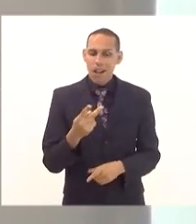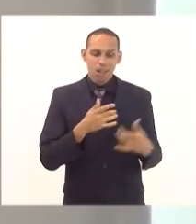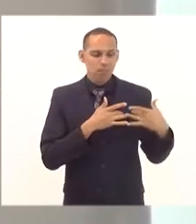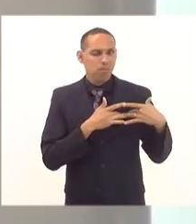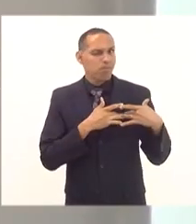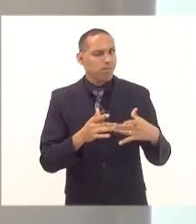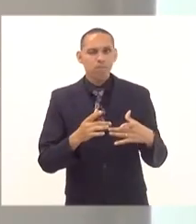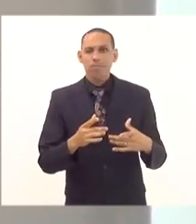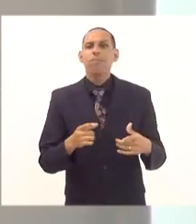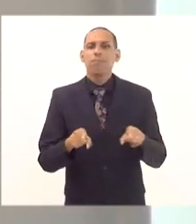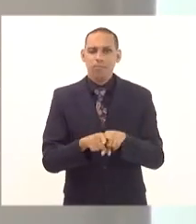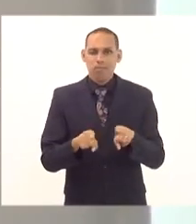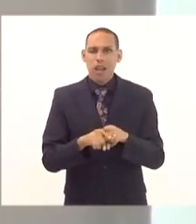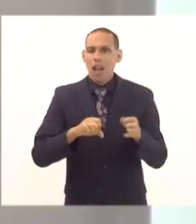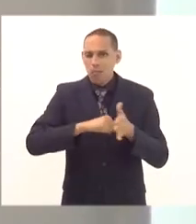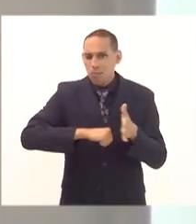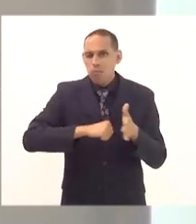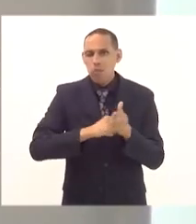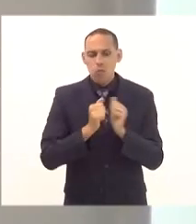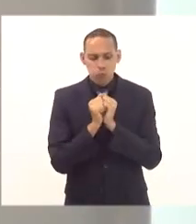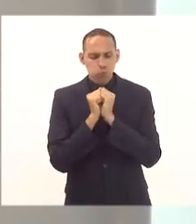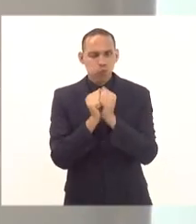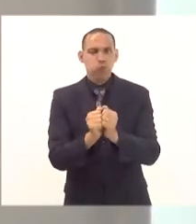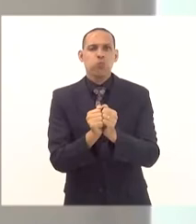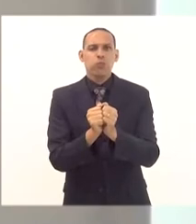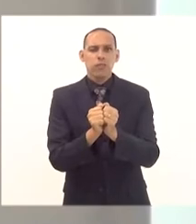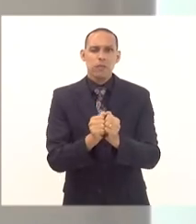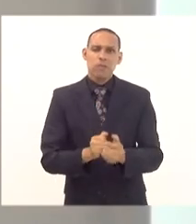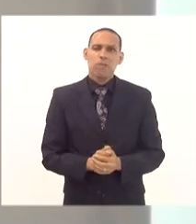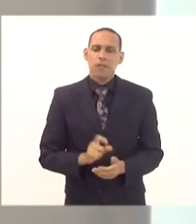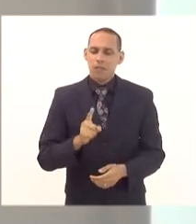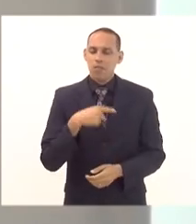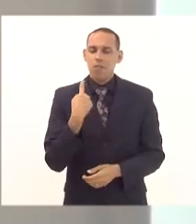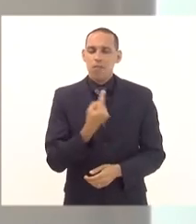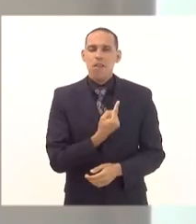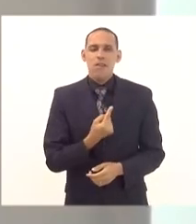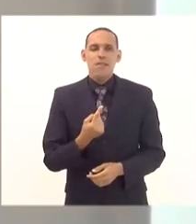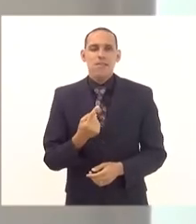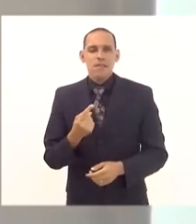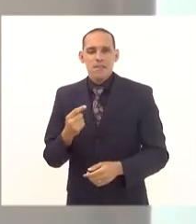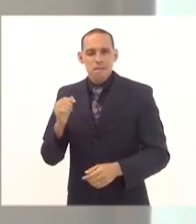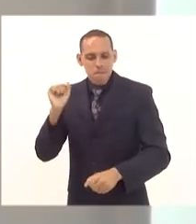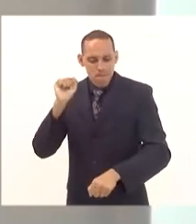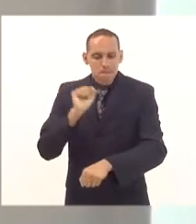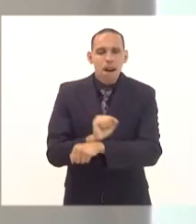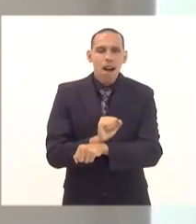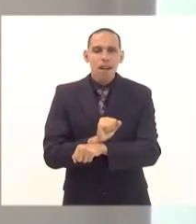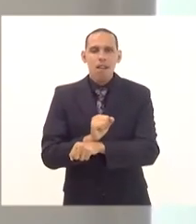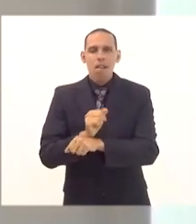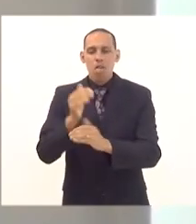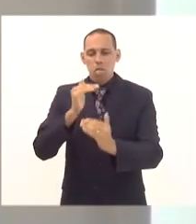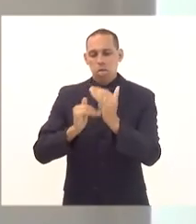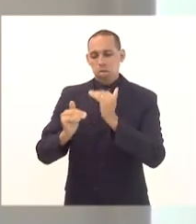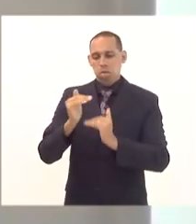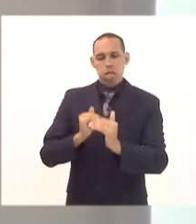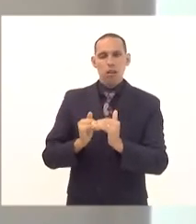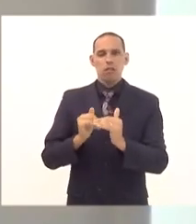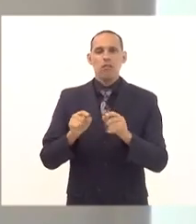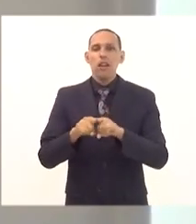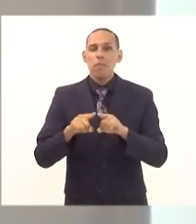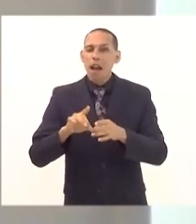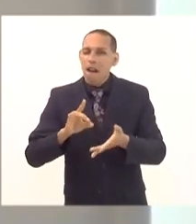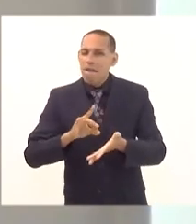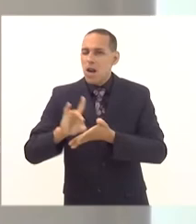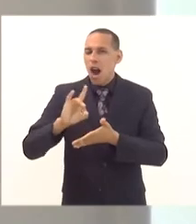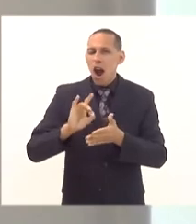disposição para lutar juntos né e impedir todo esse retrocesso impedir o ódio